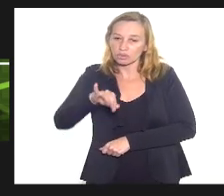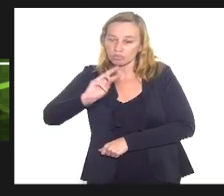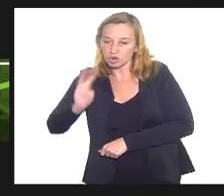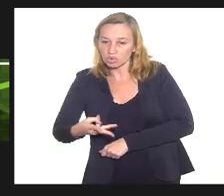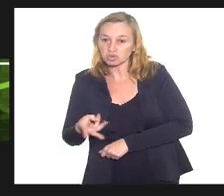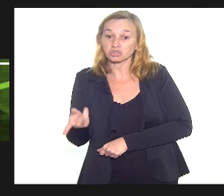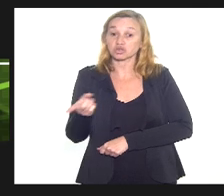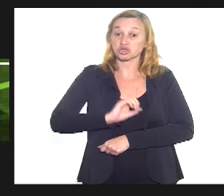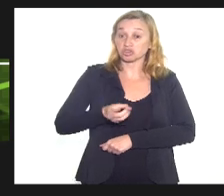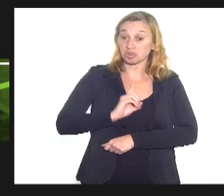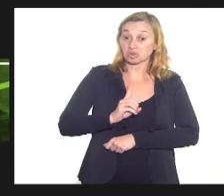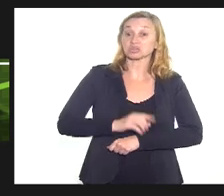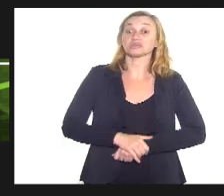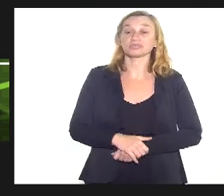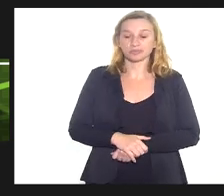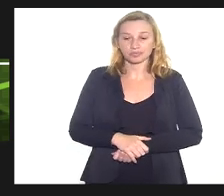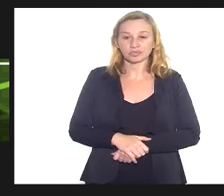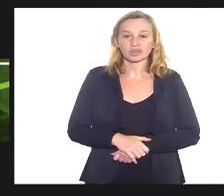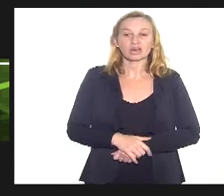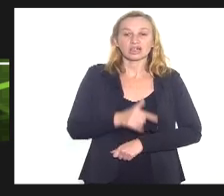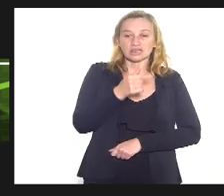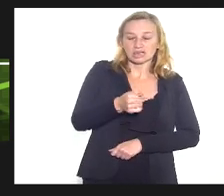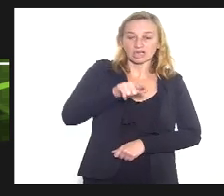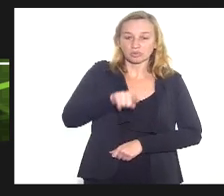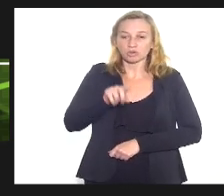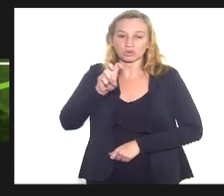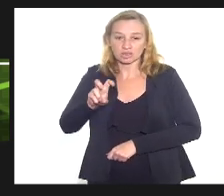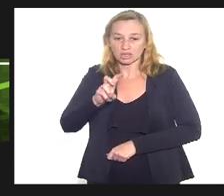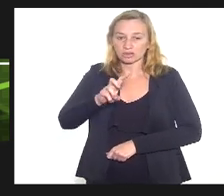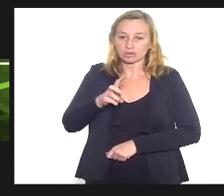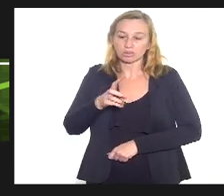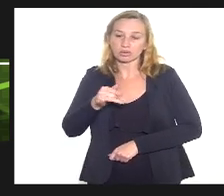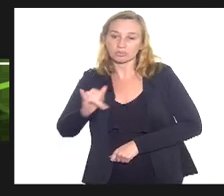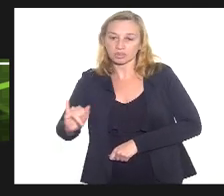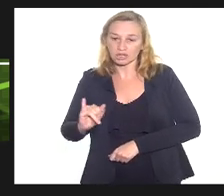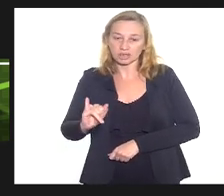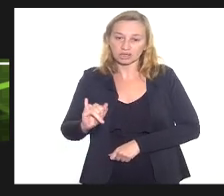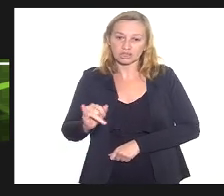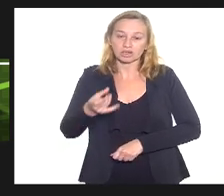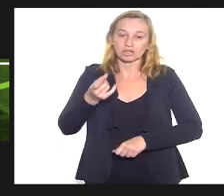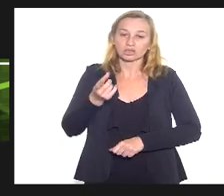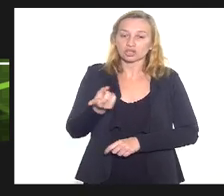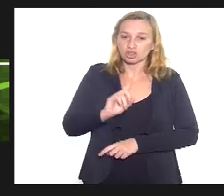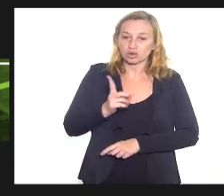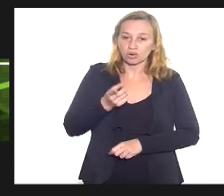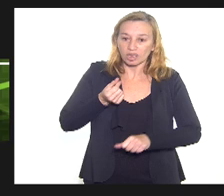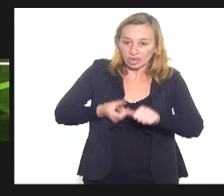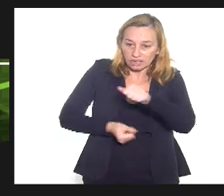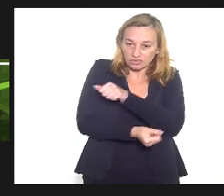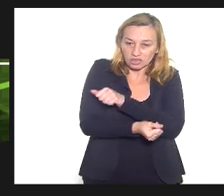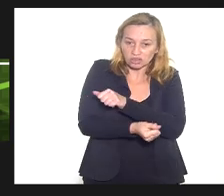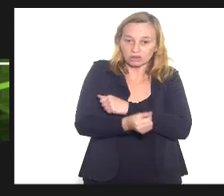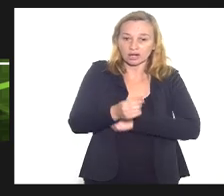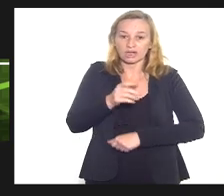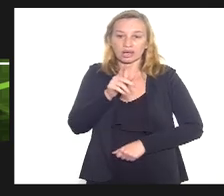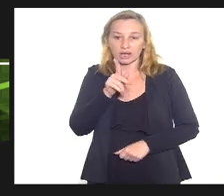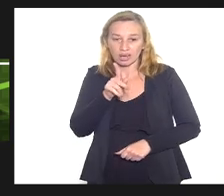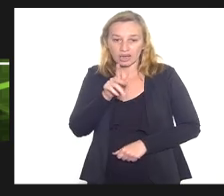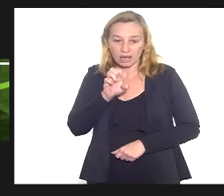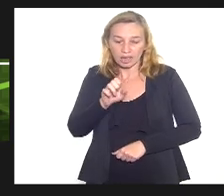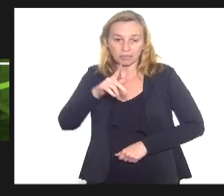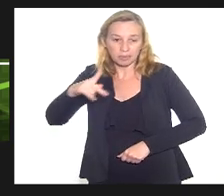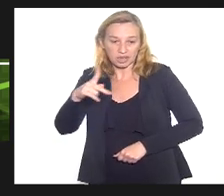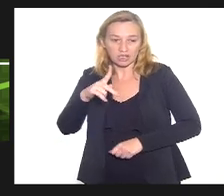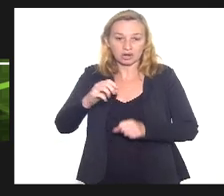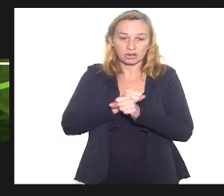dólares. Então, foi cerca de 7,5 bilhões de dólares investido em EIP nos últimos